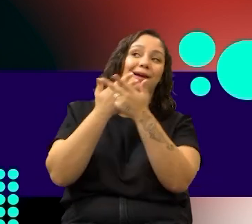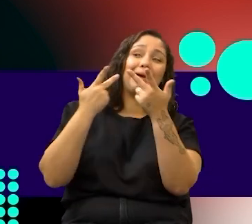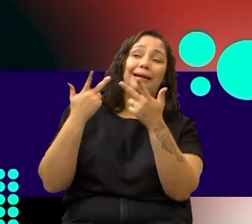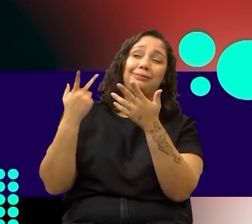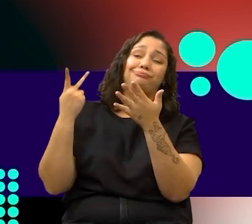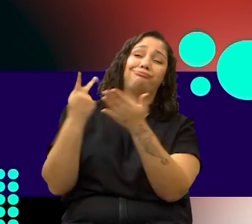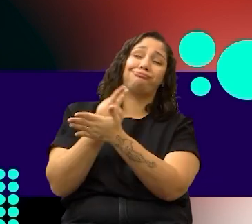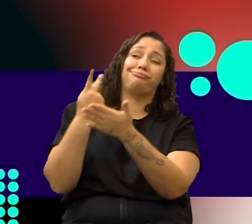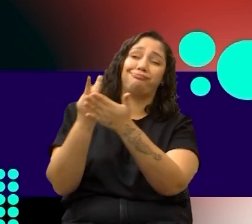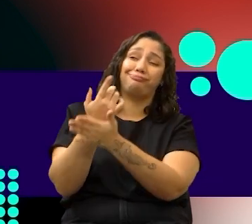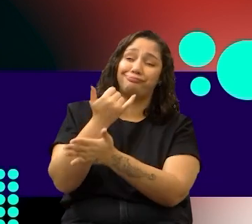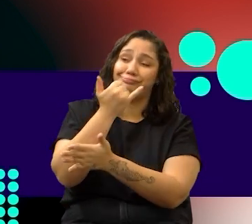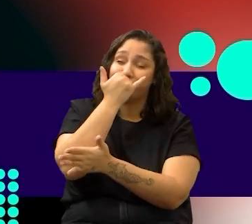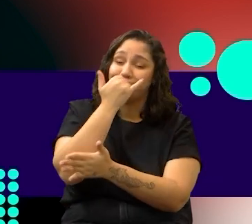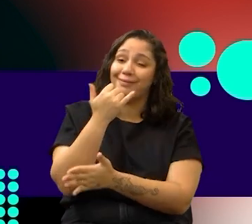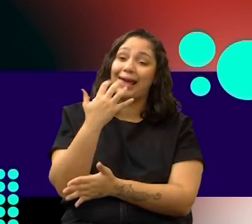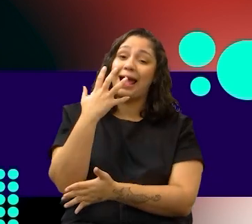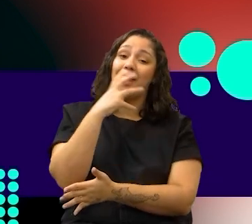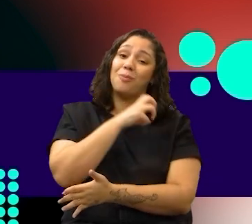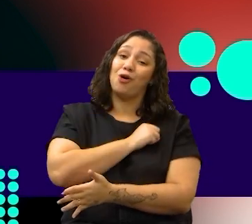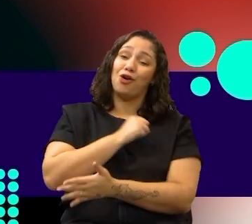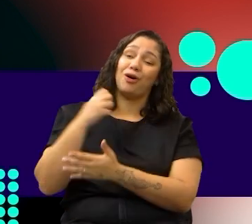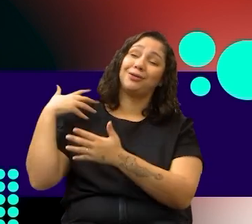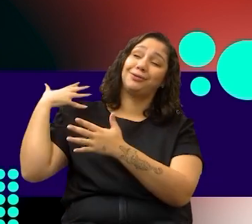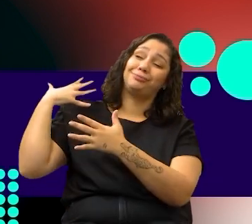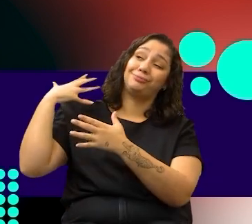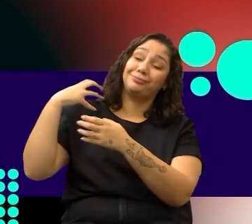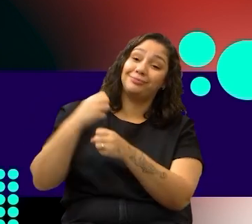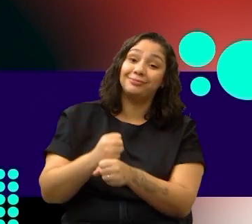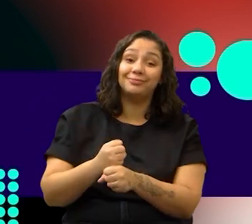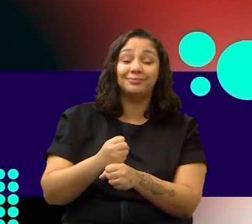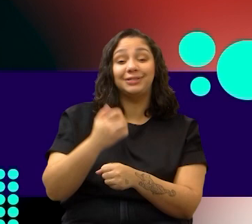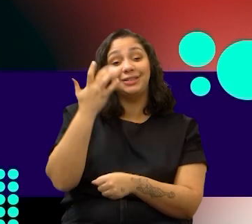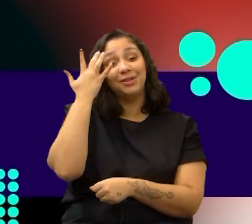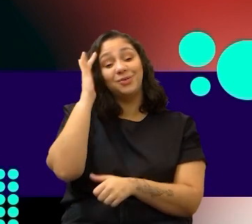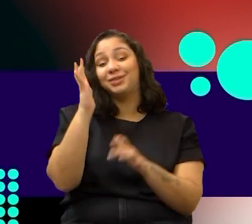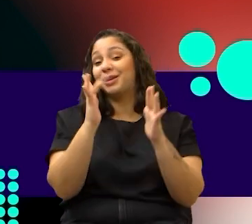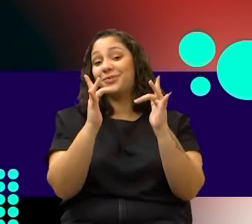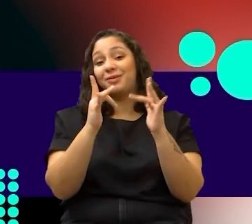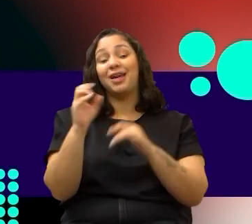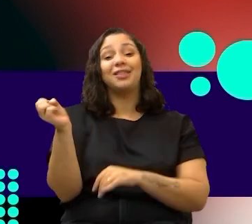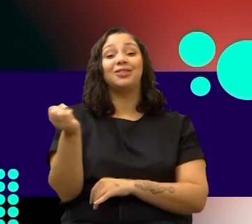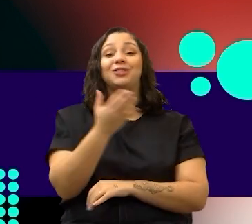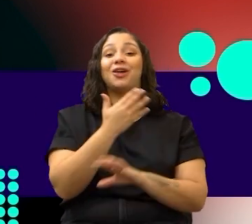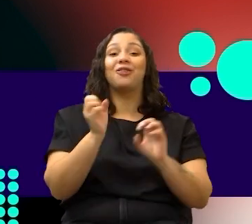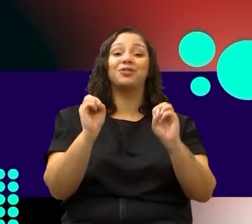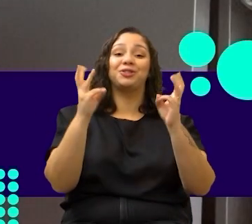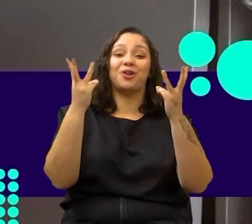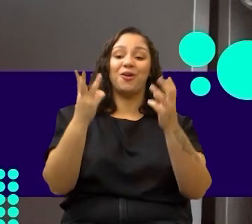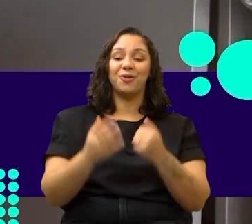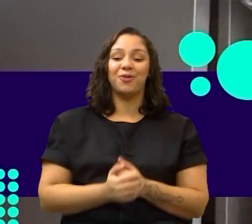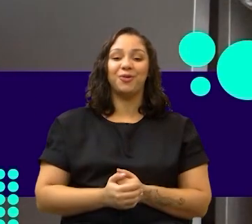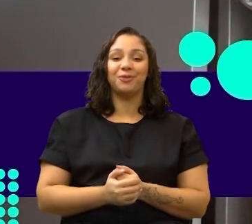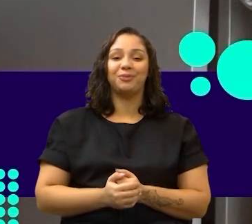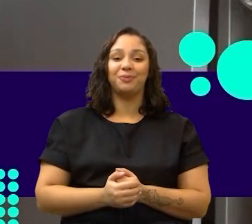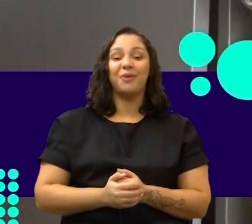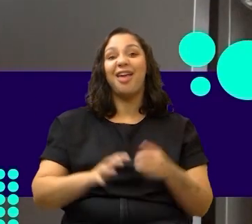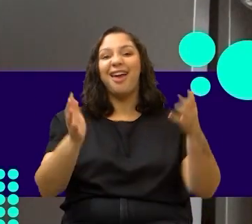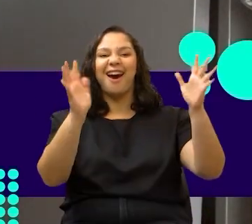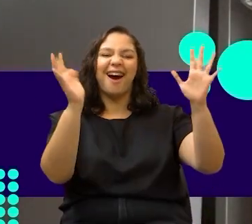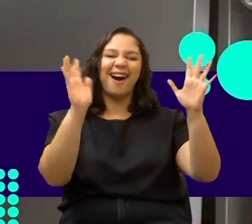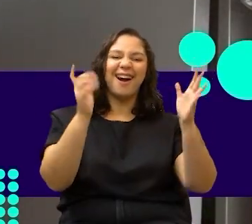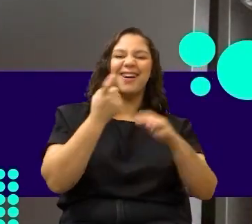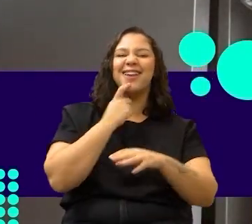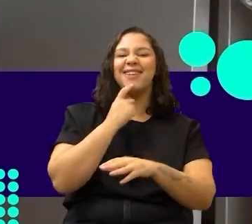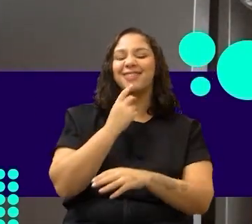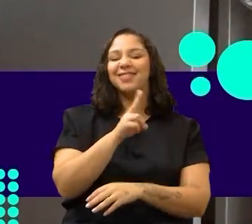suas tragédias amorosas e a transformou em comédia. Não Sei Namorar é o seu novo show. Alô,